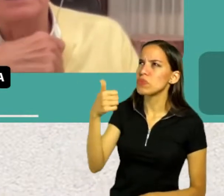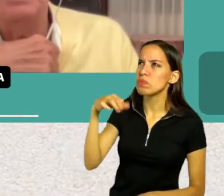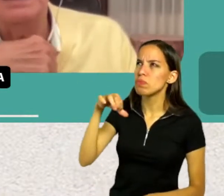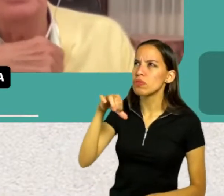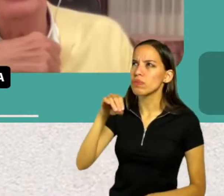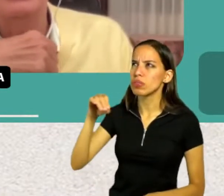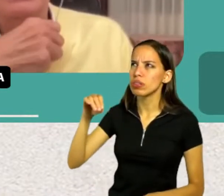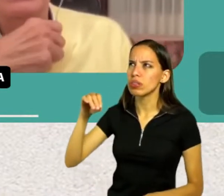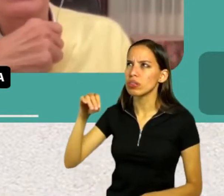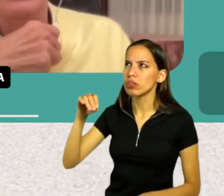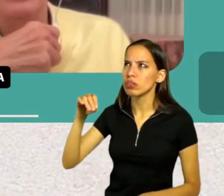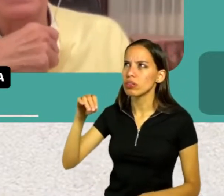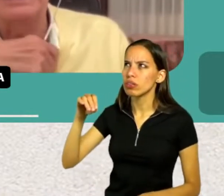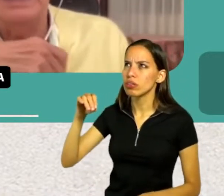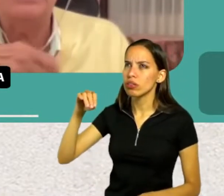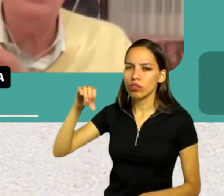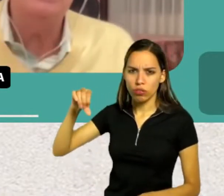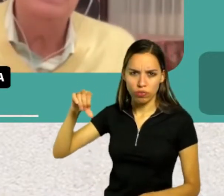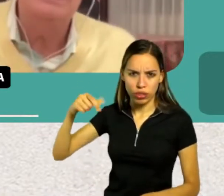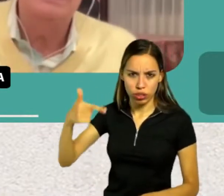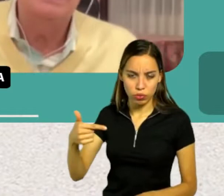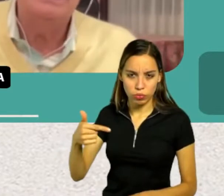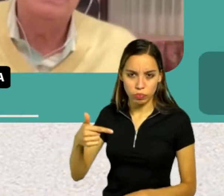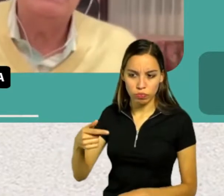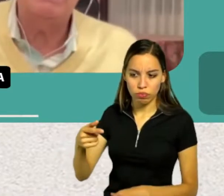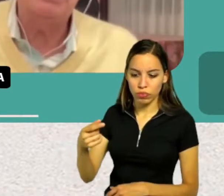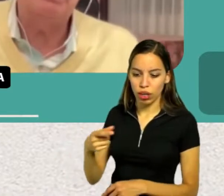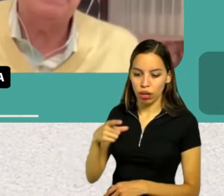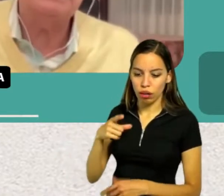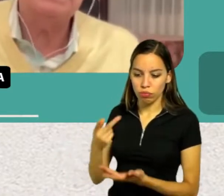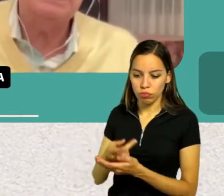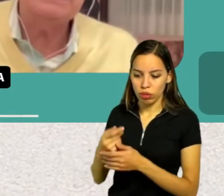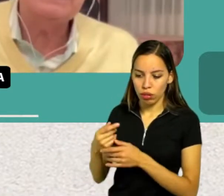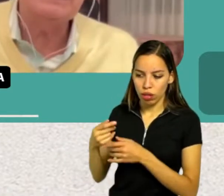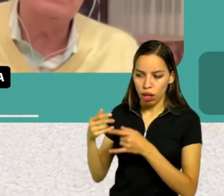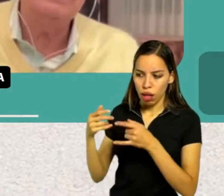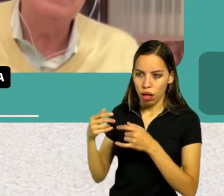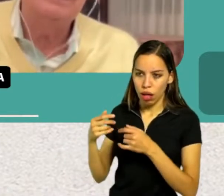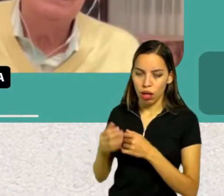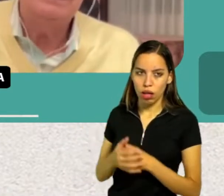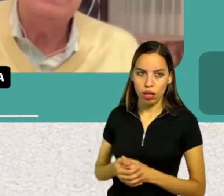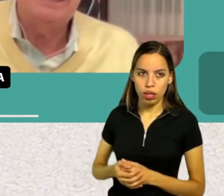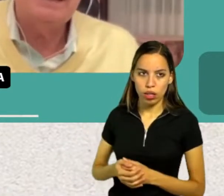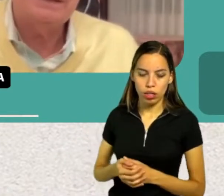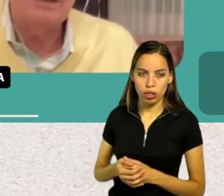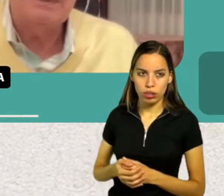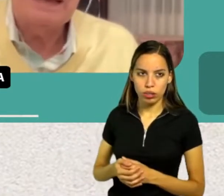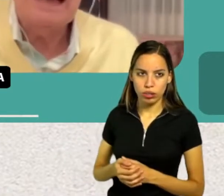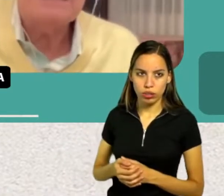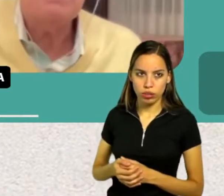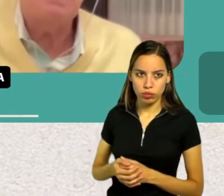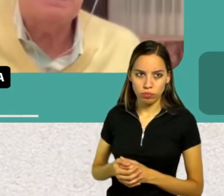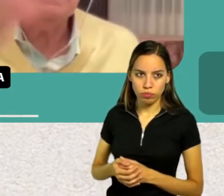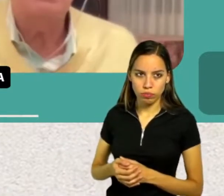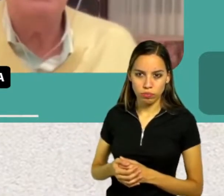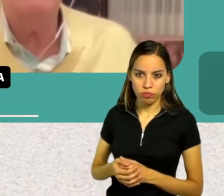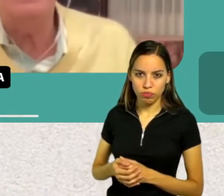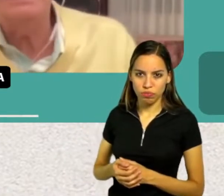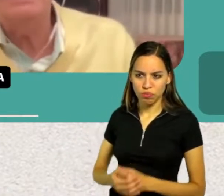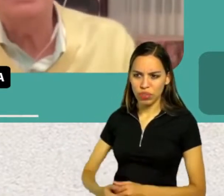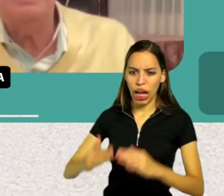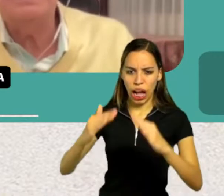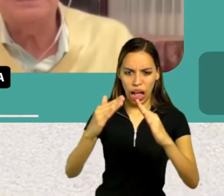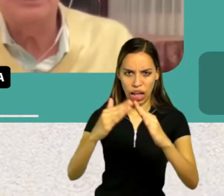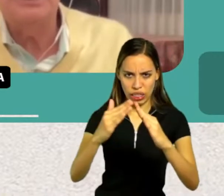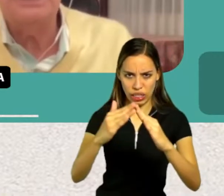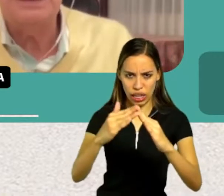assim, caminhão desgovernado, caminhão perde a direção e entra numa casa e mata uma